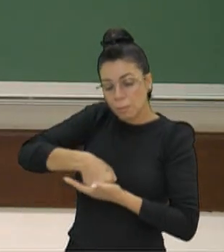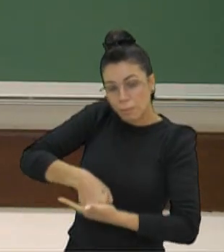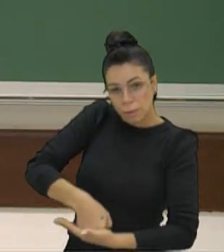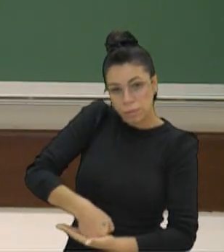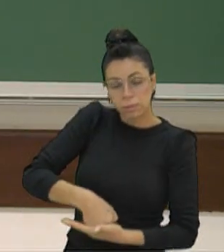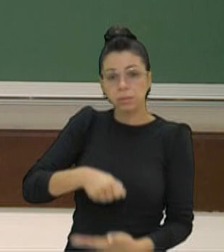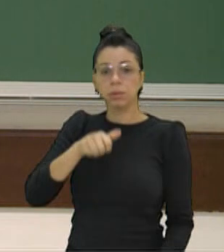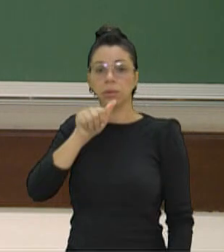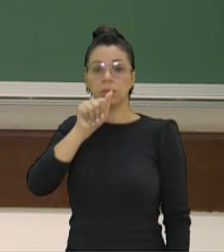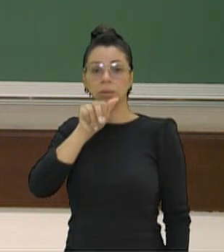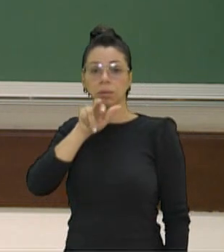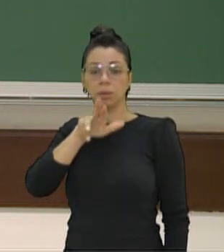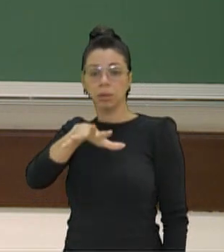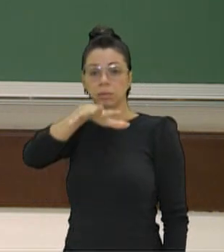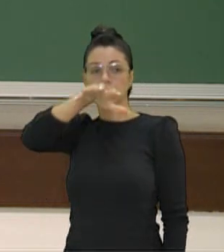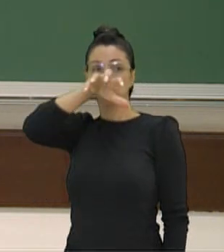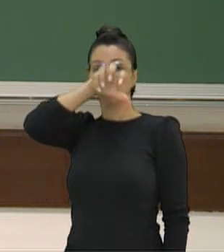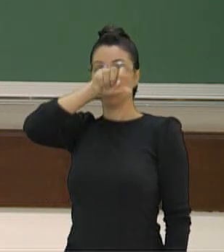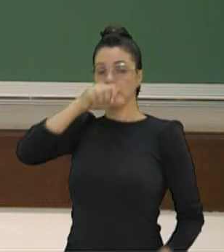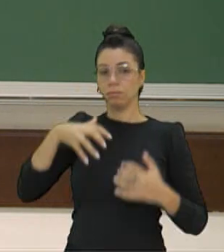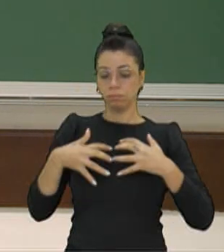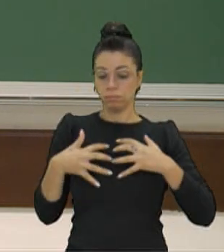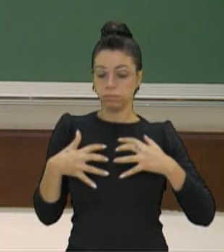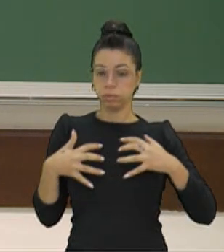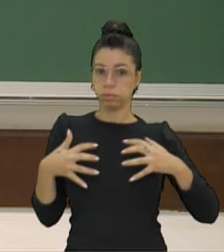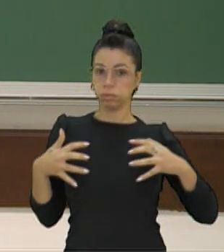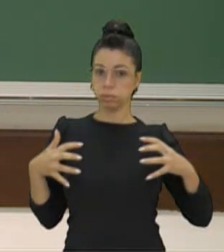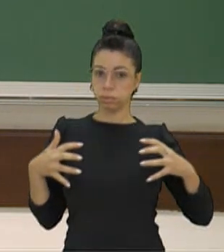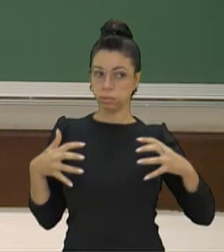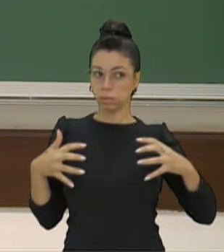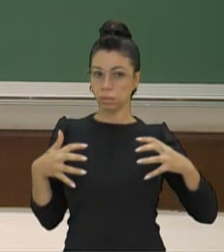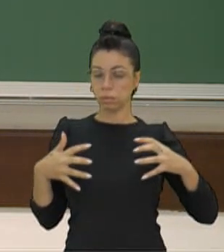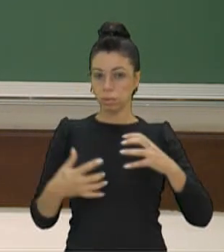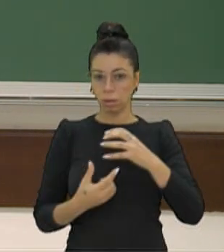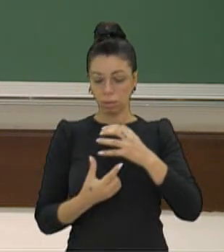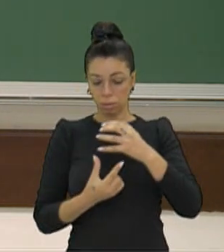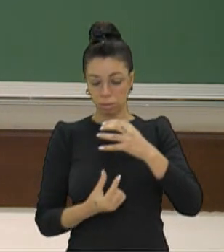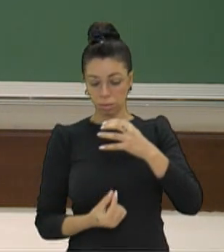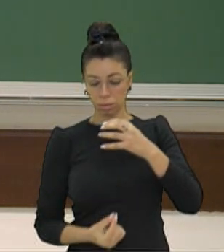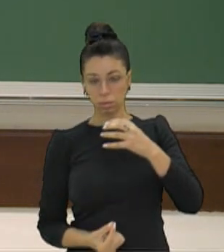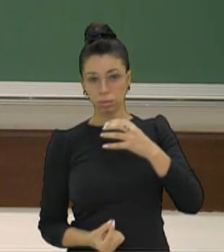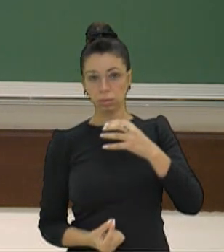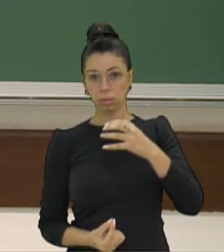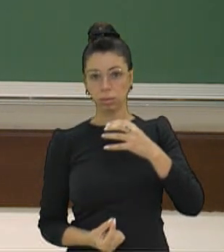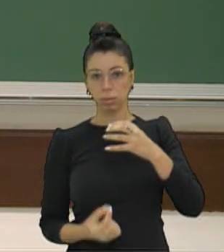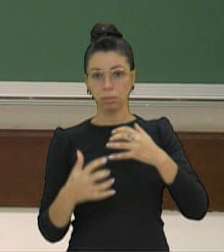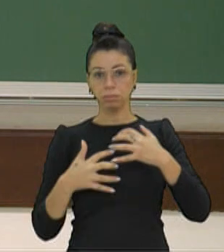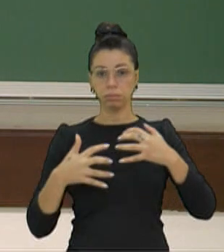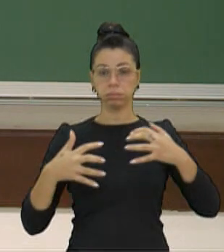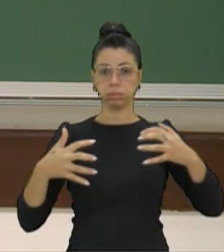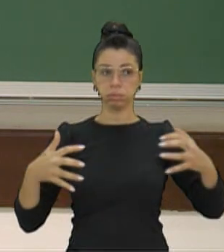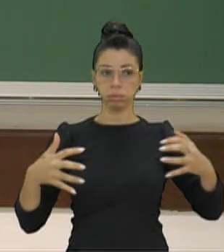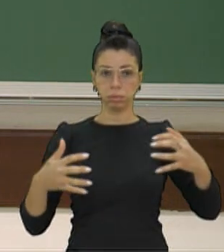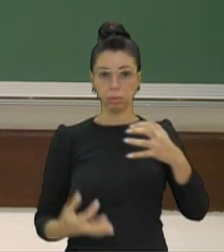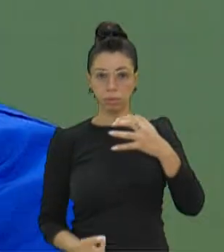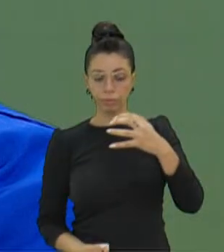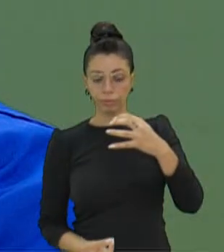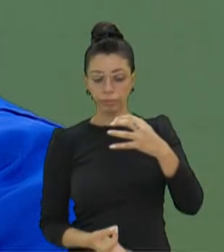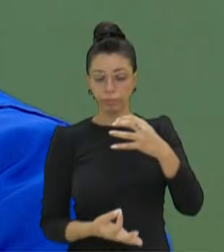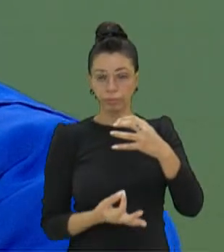ar entre e encha os nossos pulmões. Então, diafragma desce, contraído, pulmões enchem,